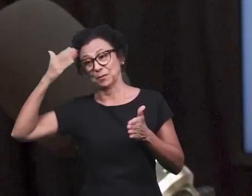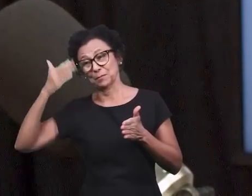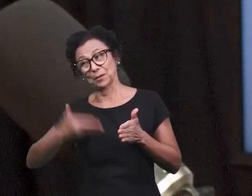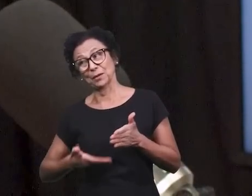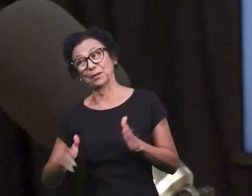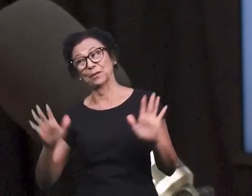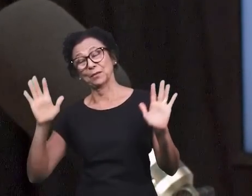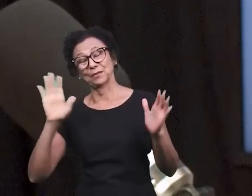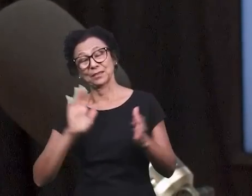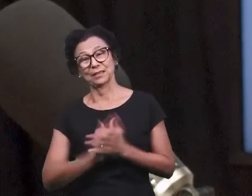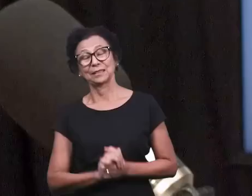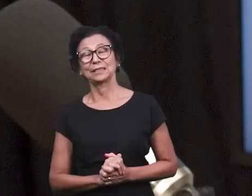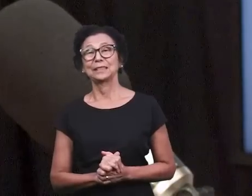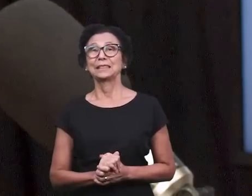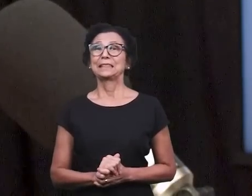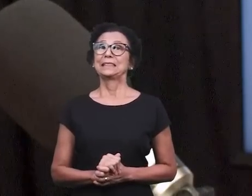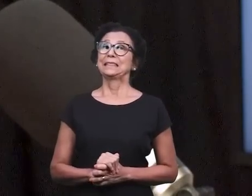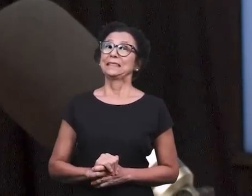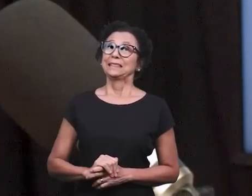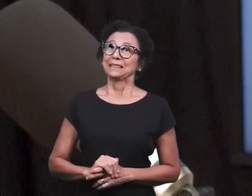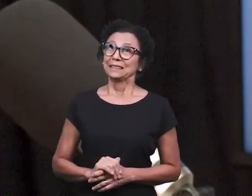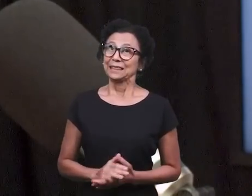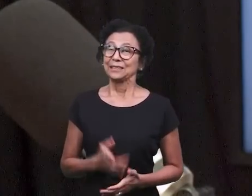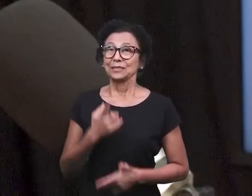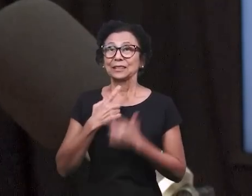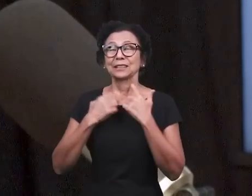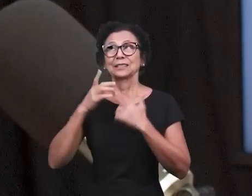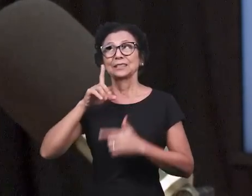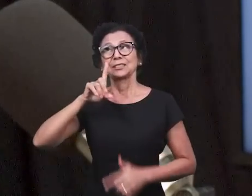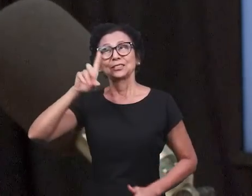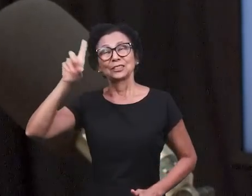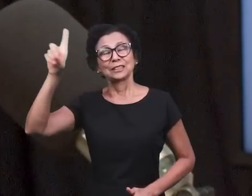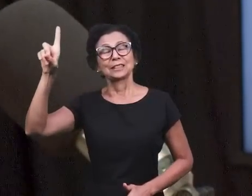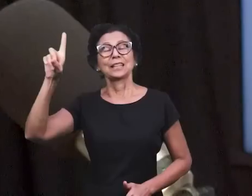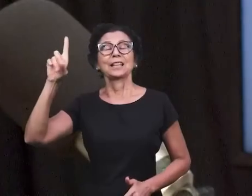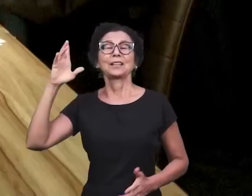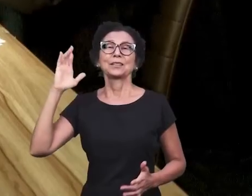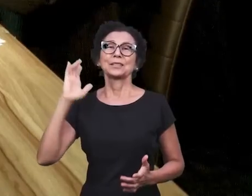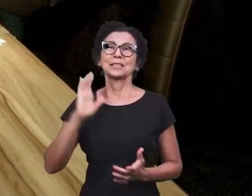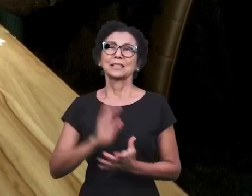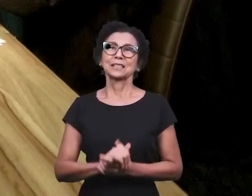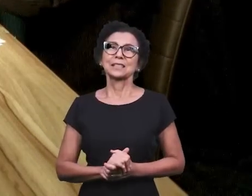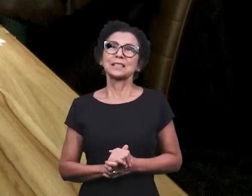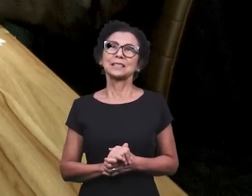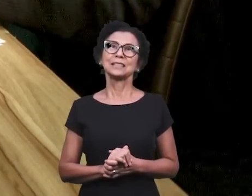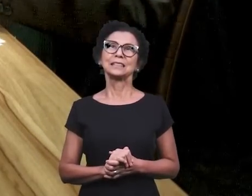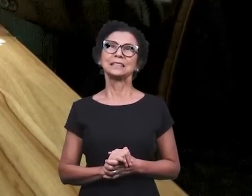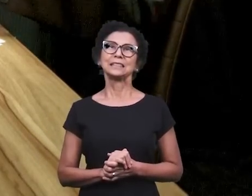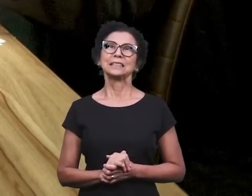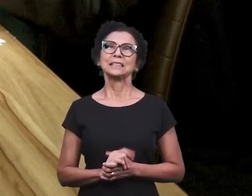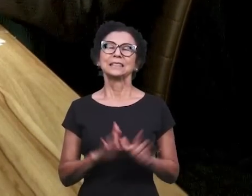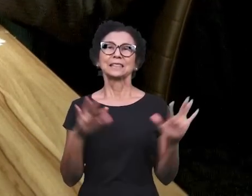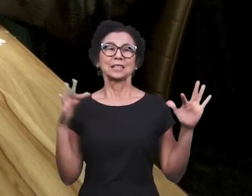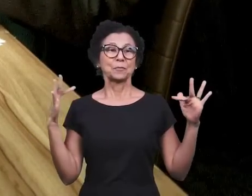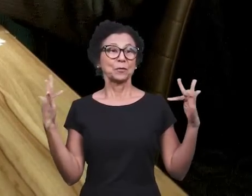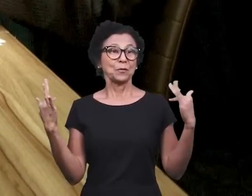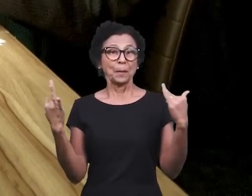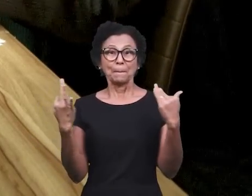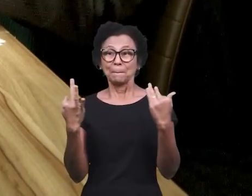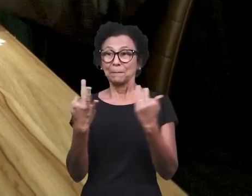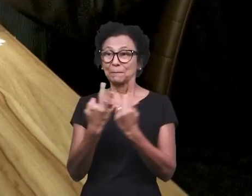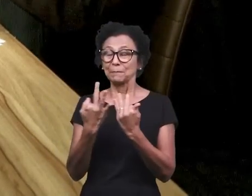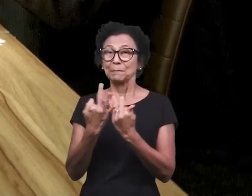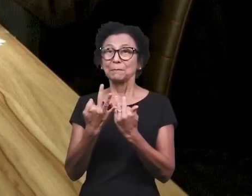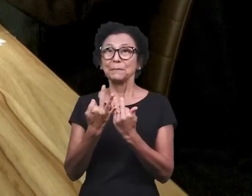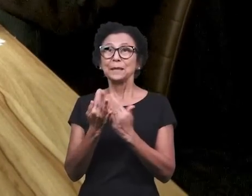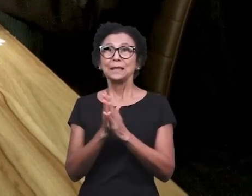vai deixando pro momento ser a hora que Deus quer, né, meu irmão? Não é A alegria em casa foi tão grande que a família toda entrou no carro, né?